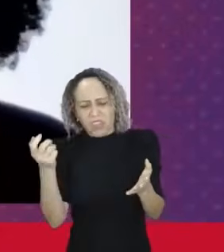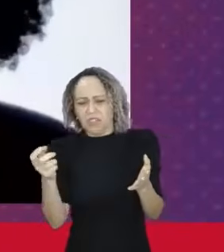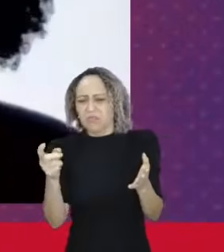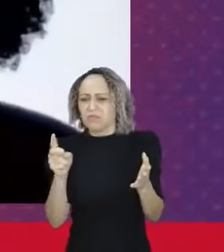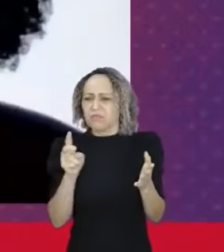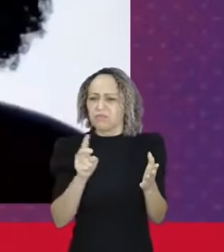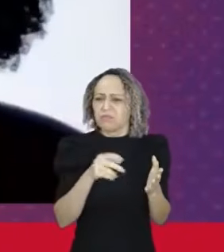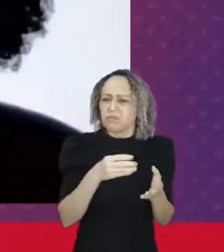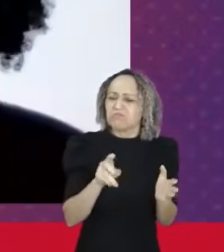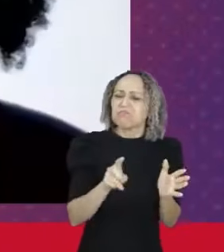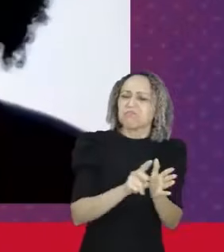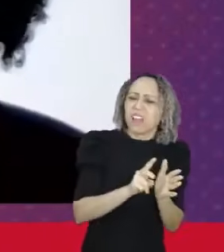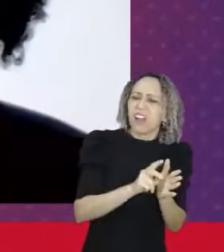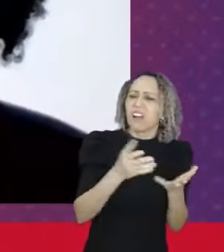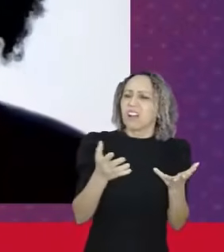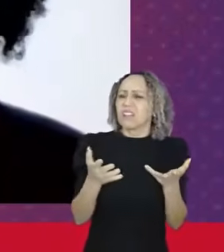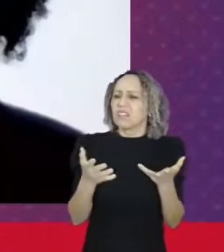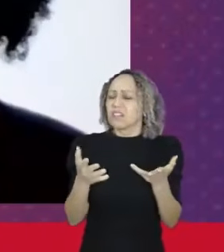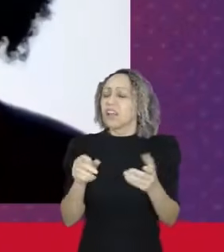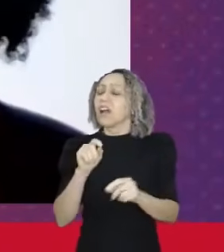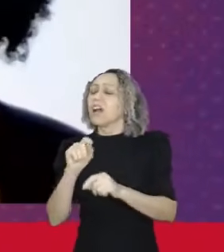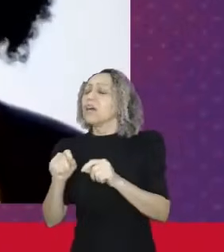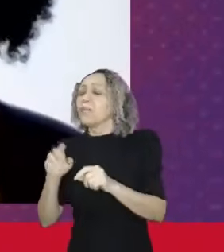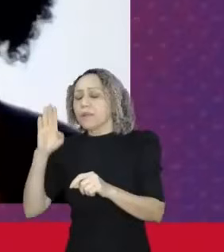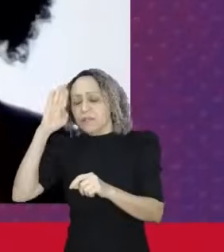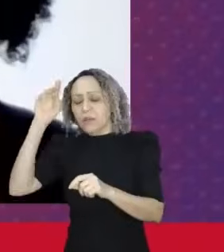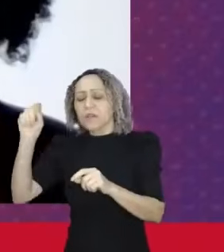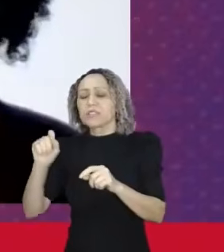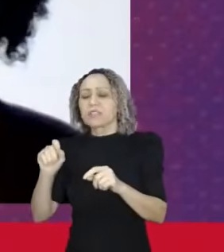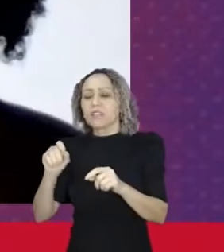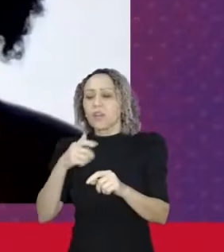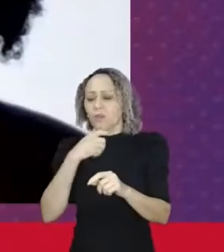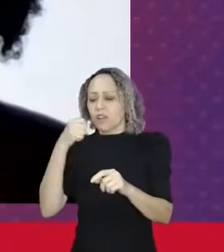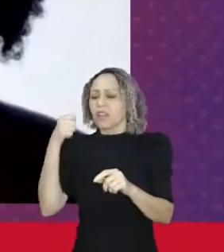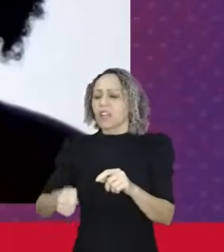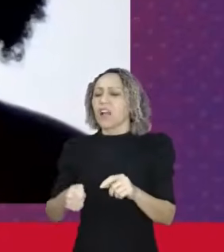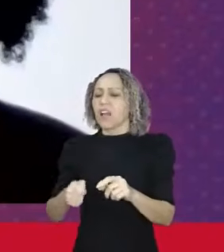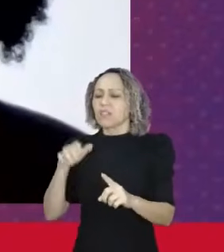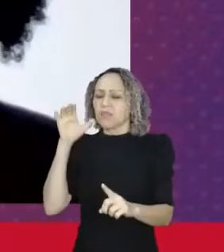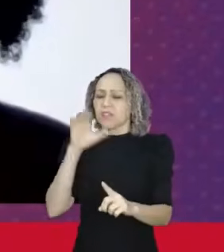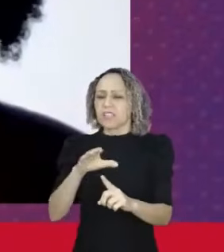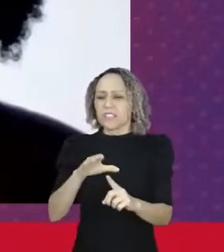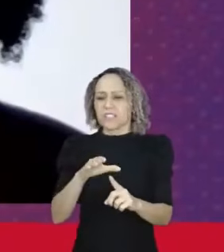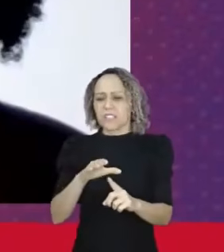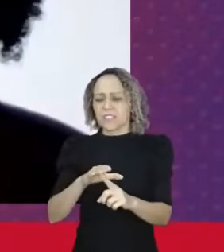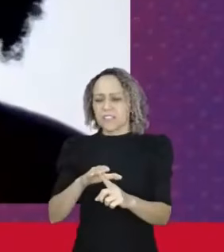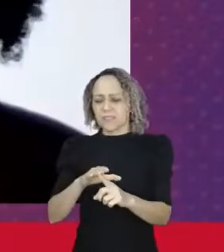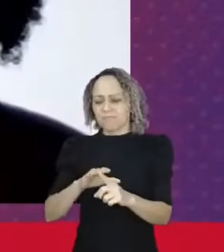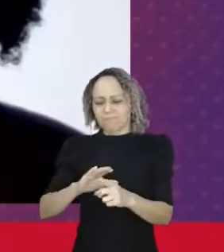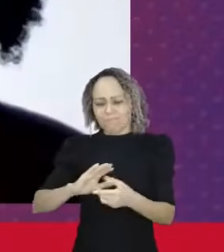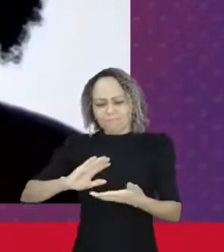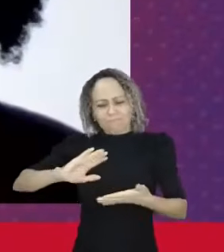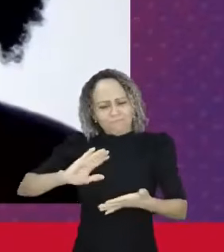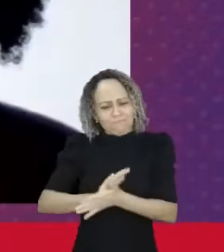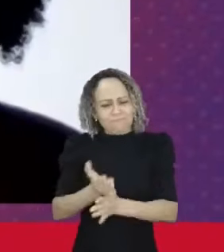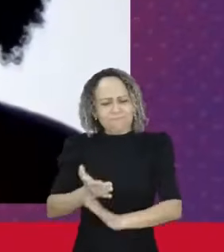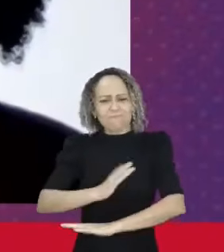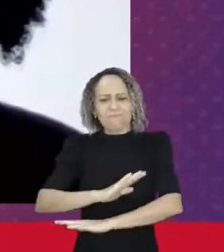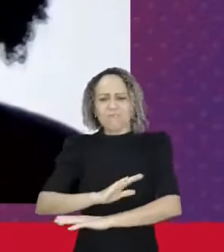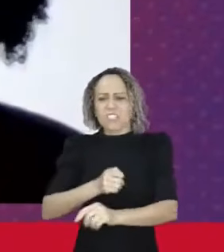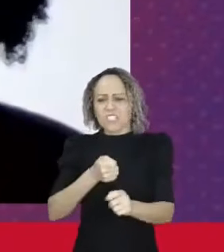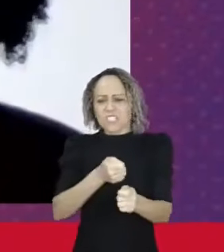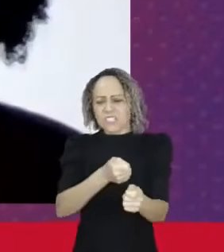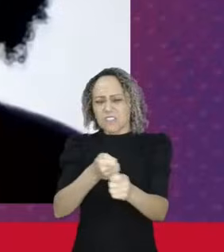feminicídio e genocídio, que força e forçou as pessoas na história da humanidade a